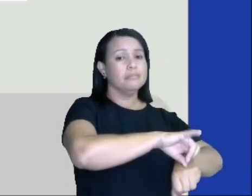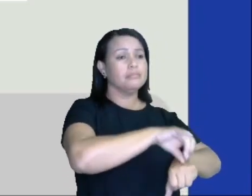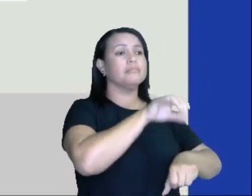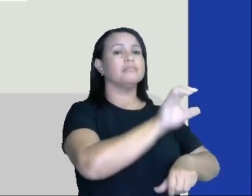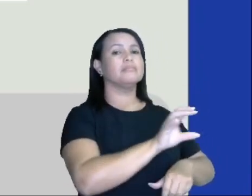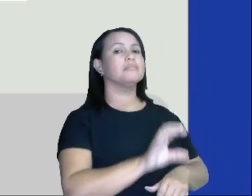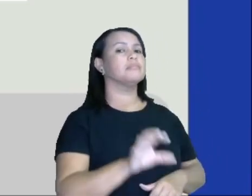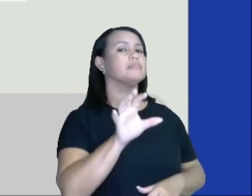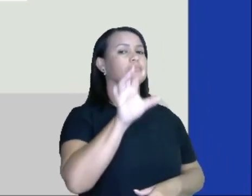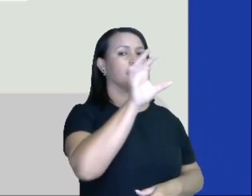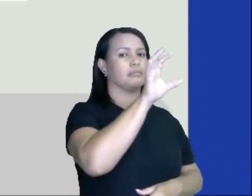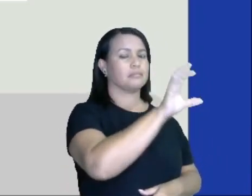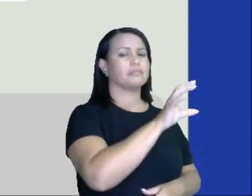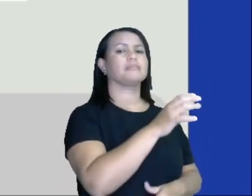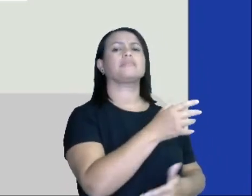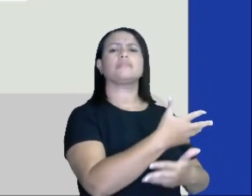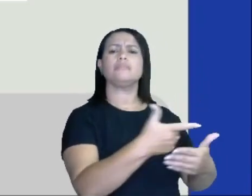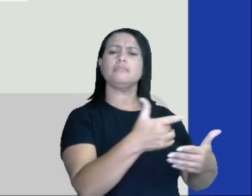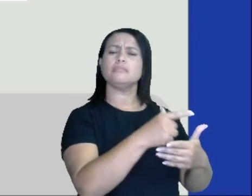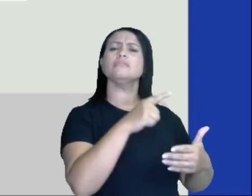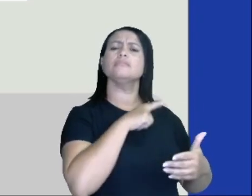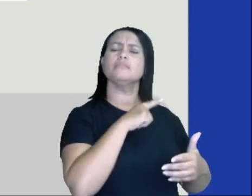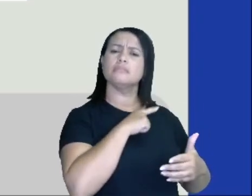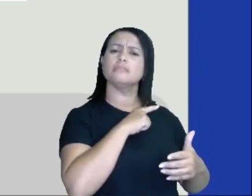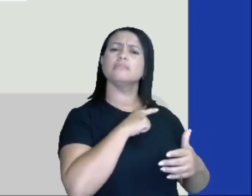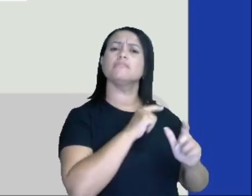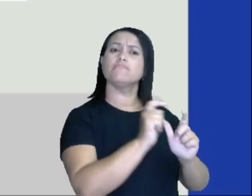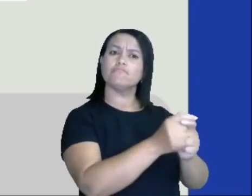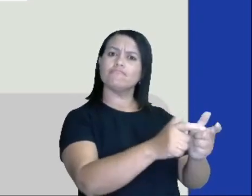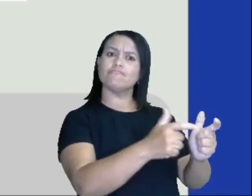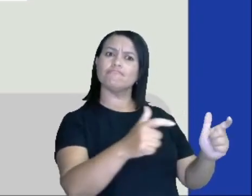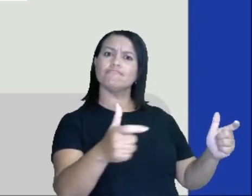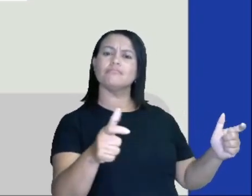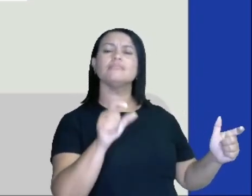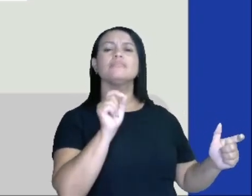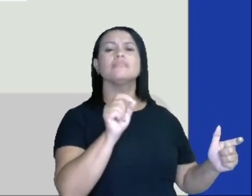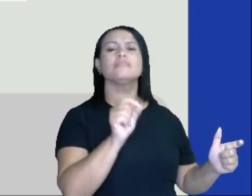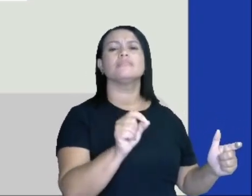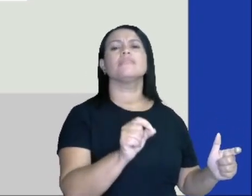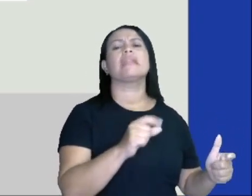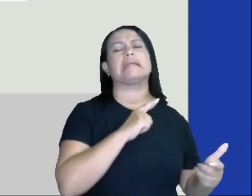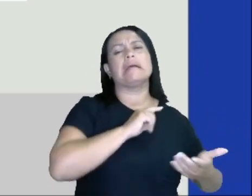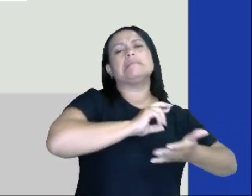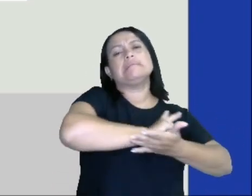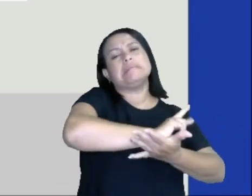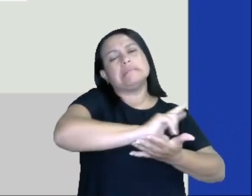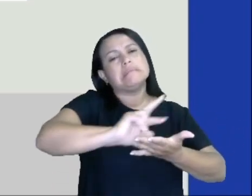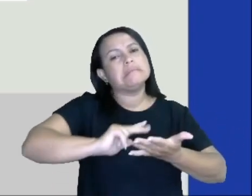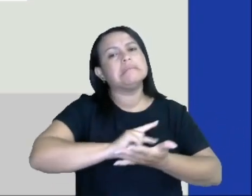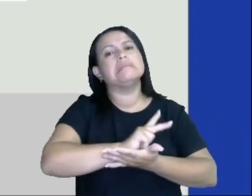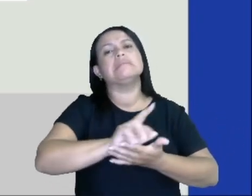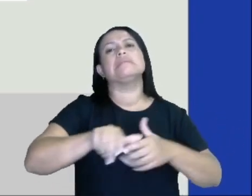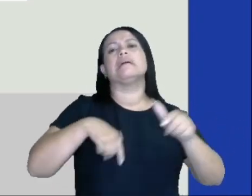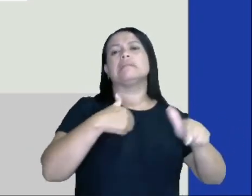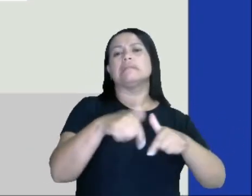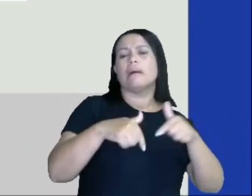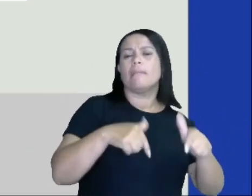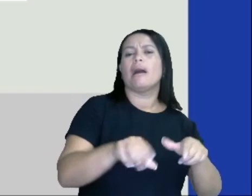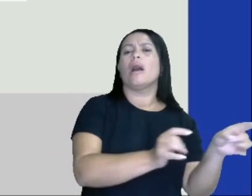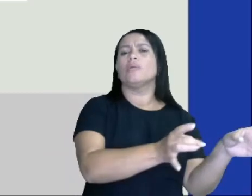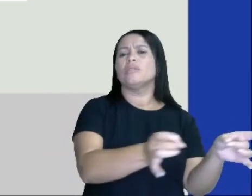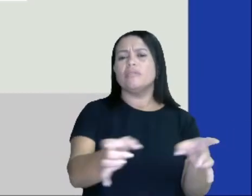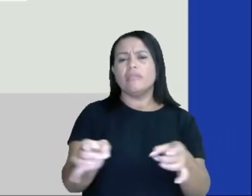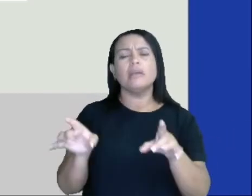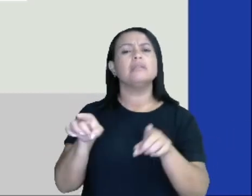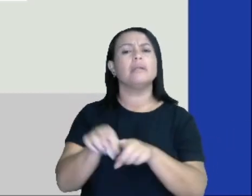regionais, que são as cidades que exercem grande influência regional, que apresentam variedade de atividades, de comércio, mas que ainda não